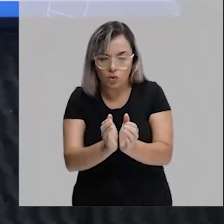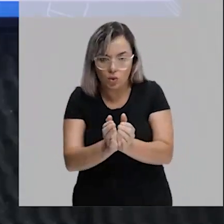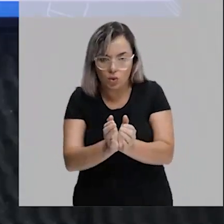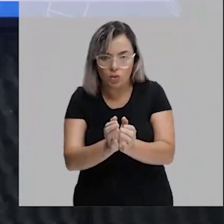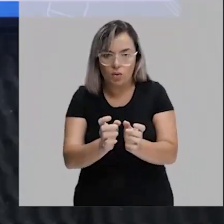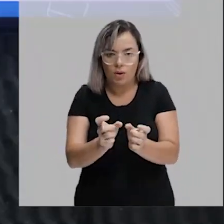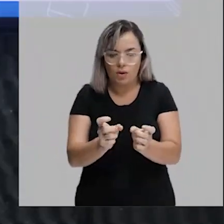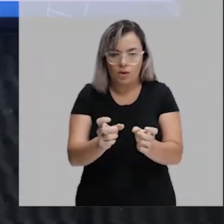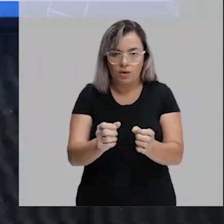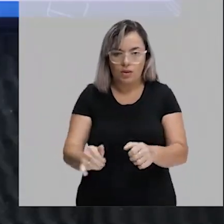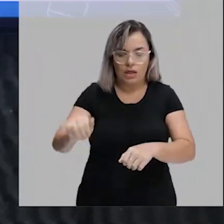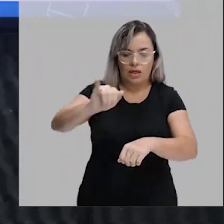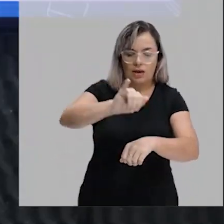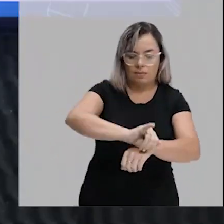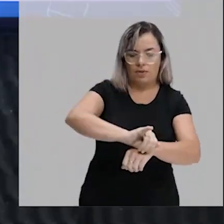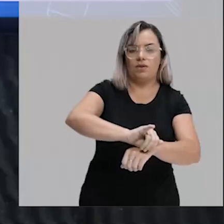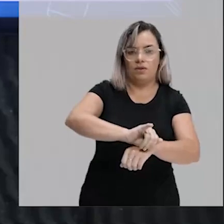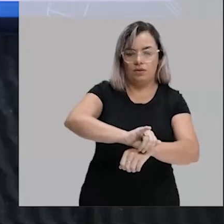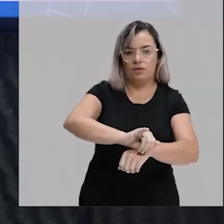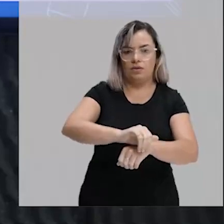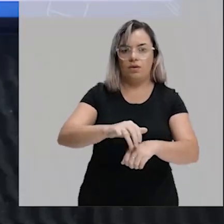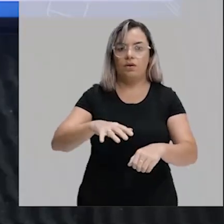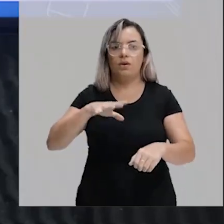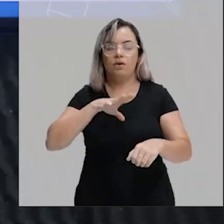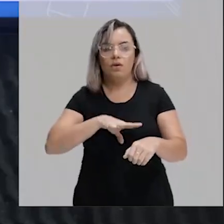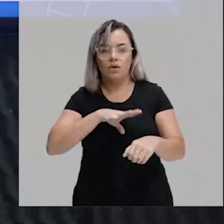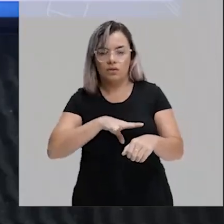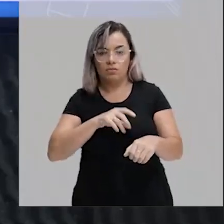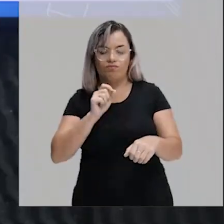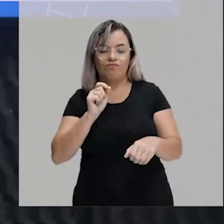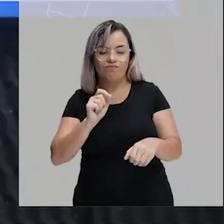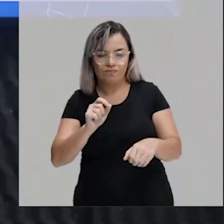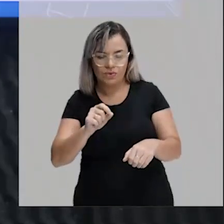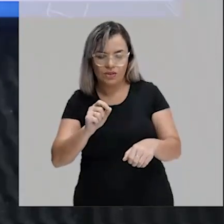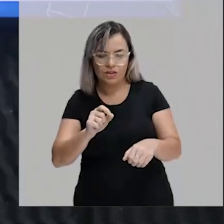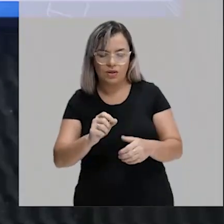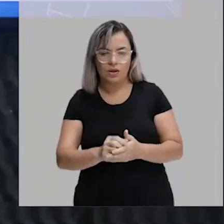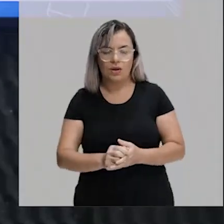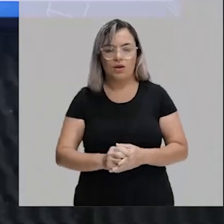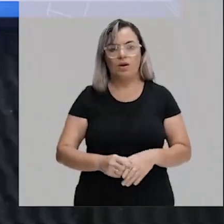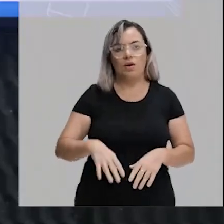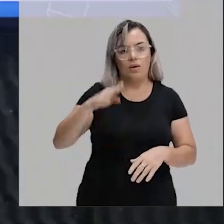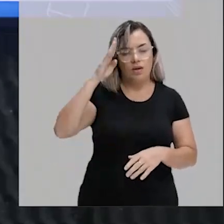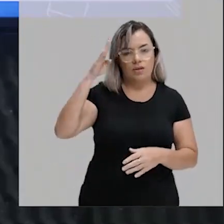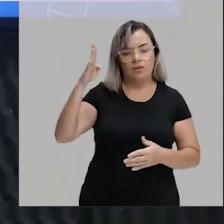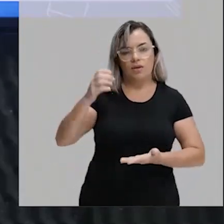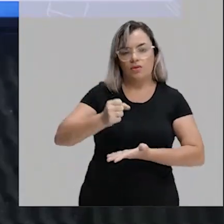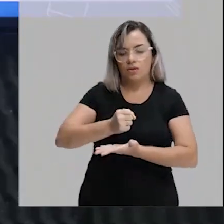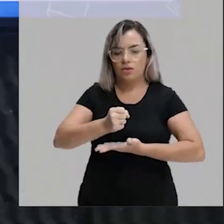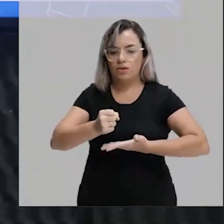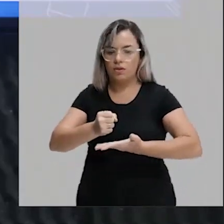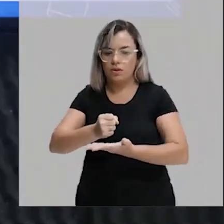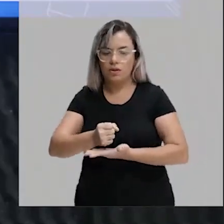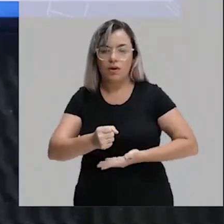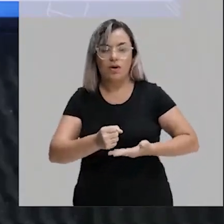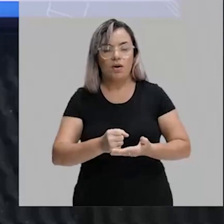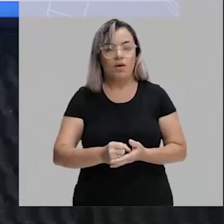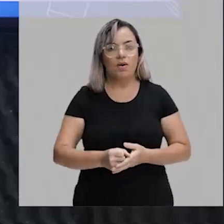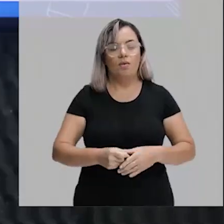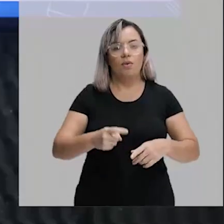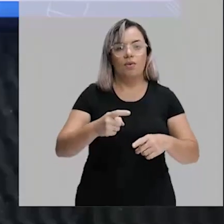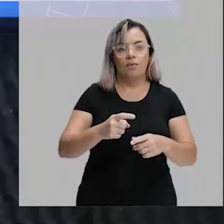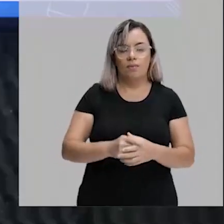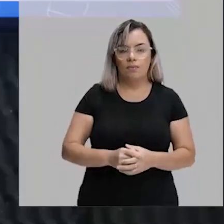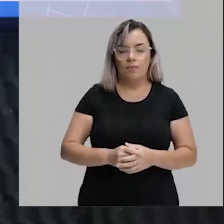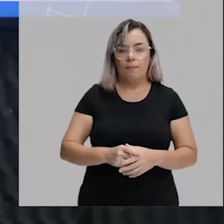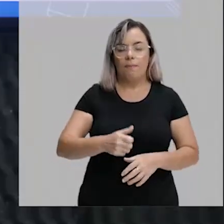capital portuguesa, em Lisboa, eram condições econômicas propícias para Portugal ter sido pioneiro nesse